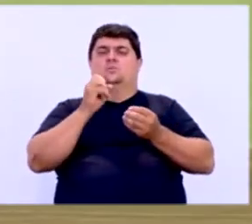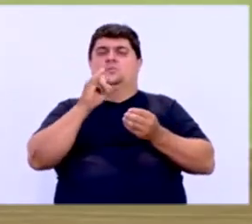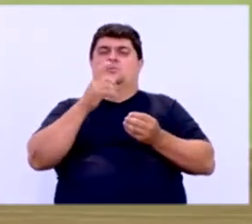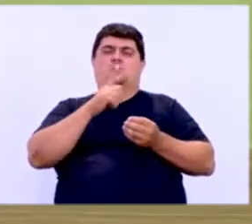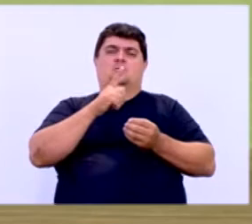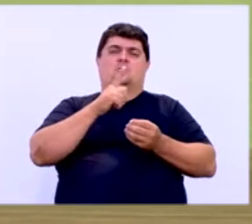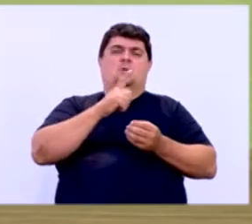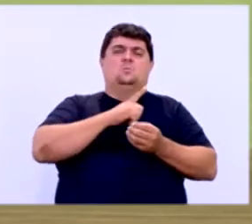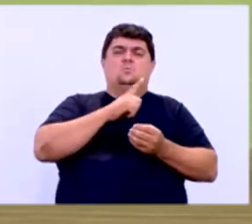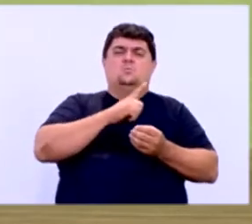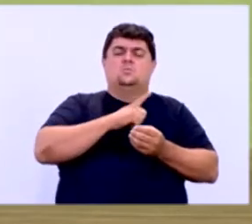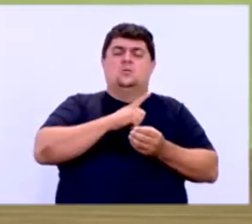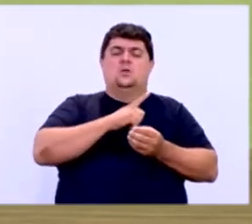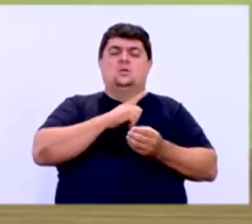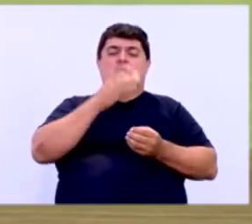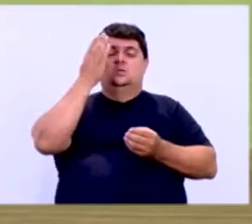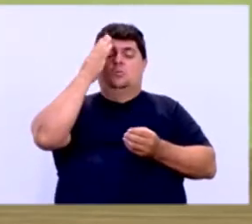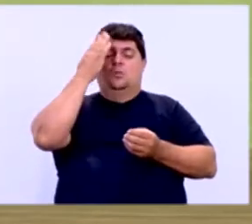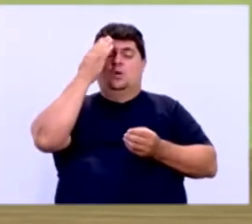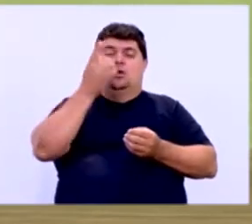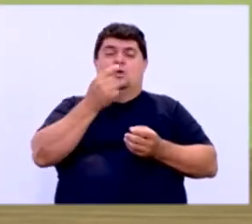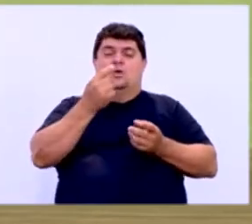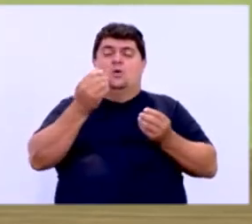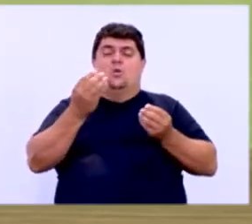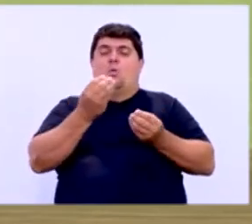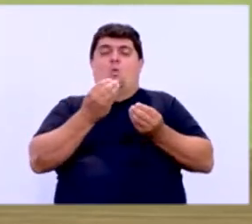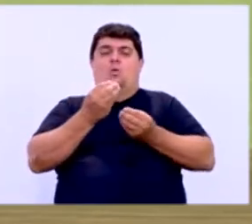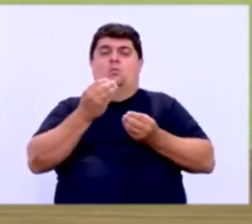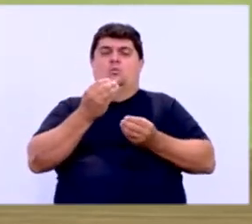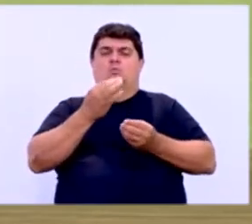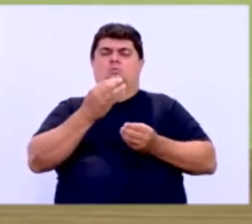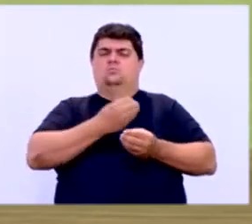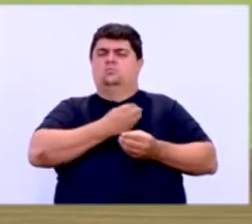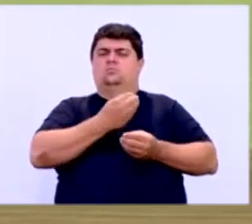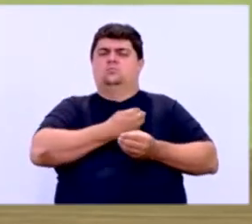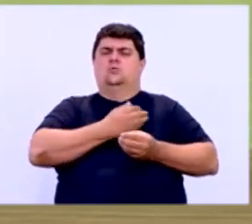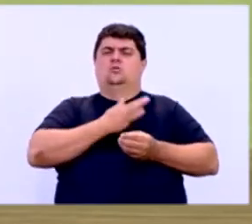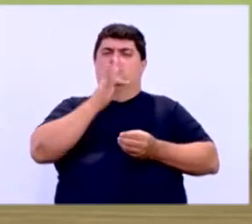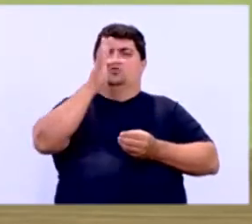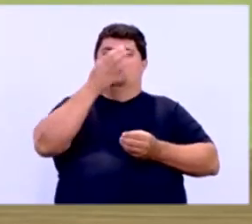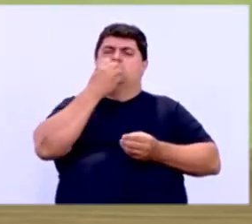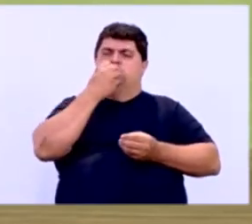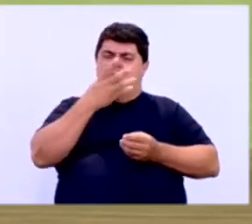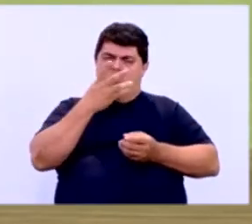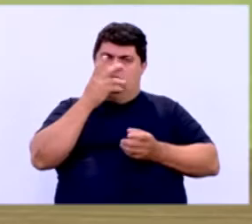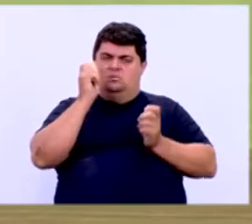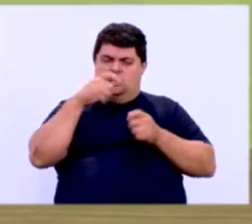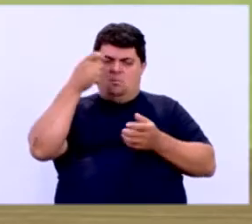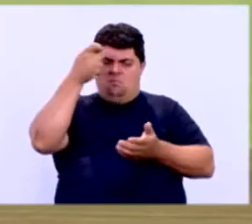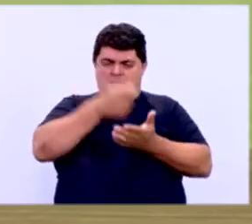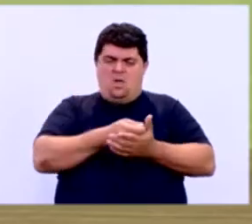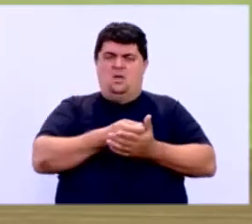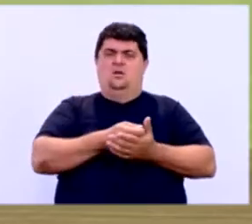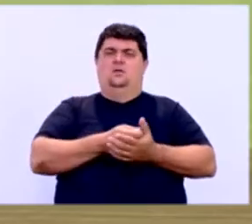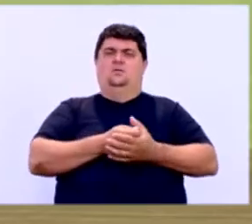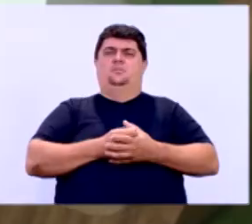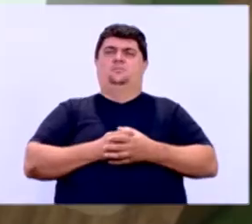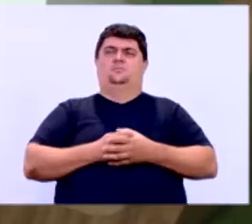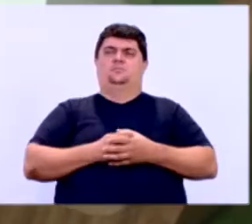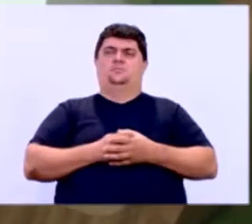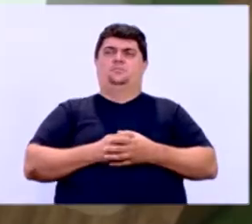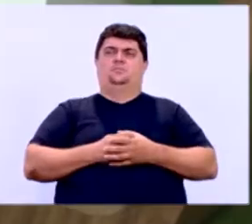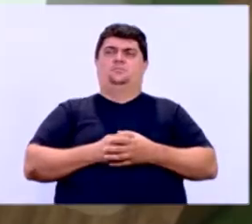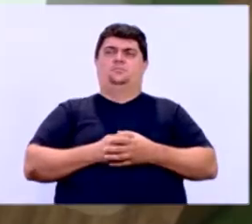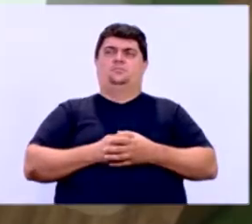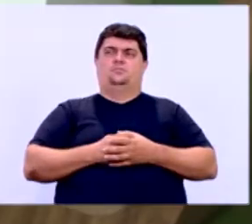uma noção exata da sua condição financeira, se você vai ter uma saúde financeira que vai te garantir saldar essas dívidas.